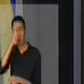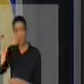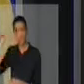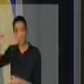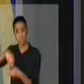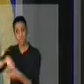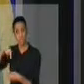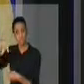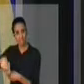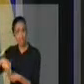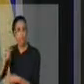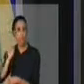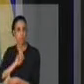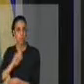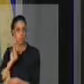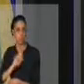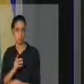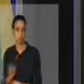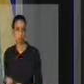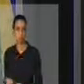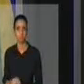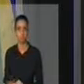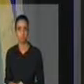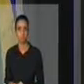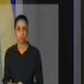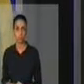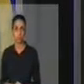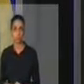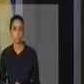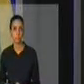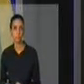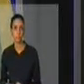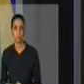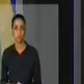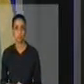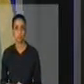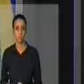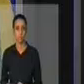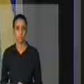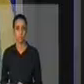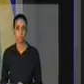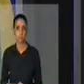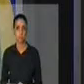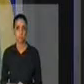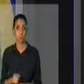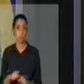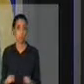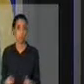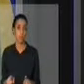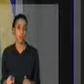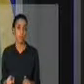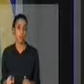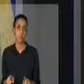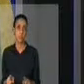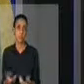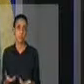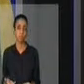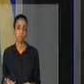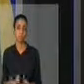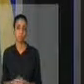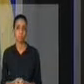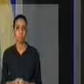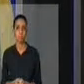dentro de Minas Gerais, como preconiza o acesso, e que, infelizmente, não está sendo